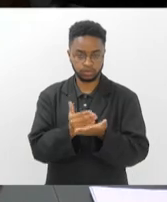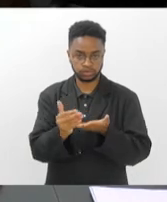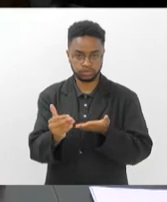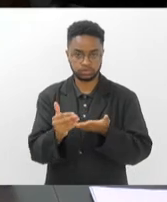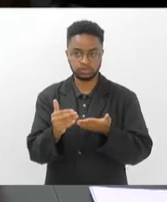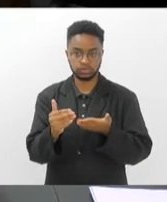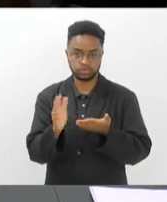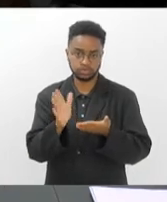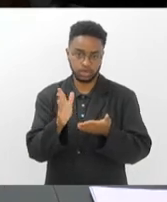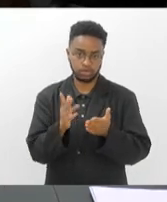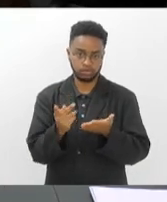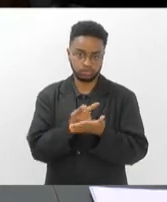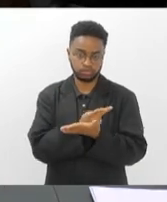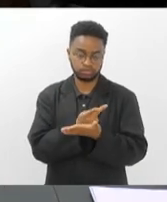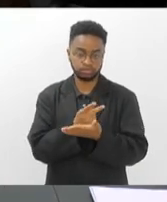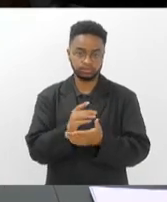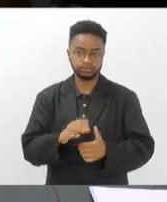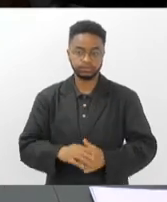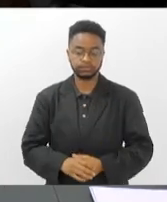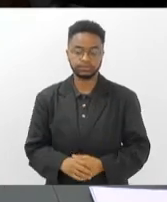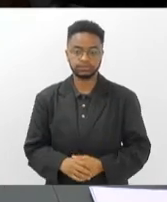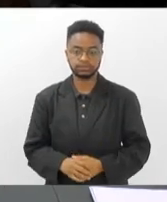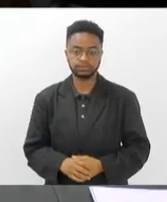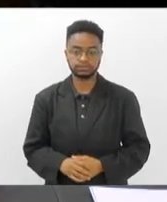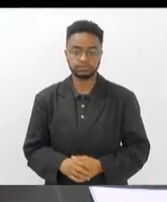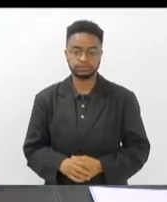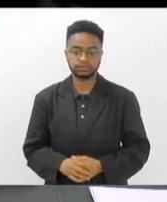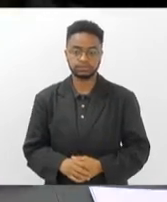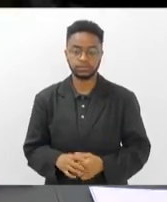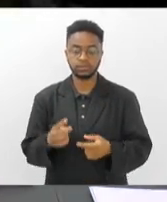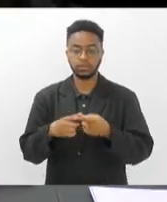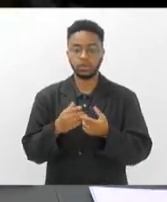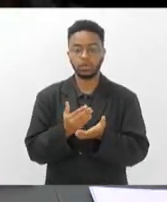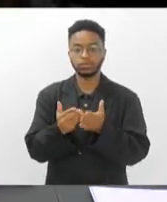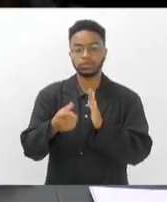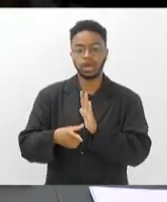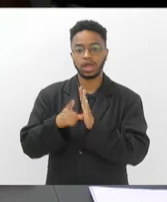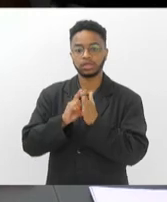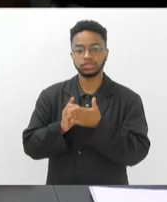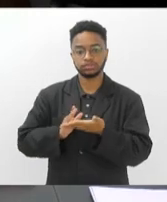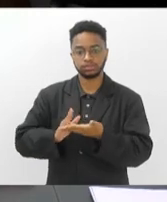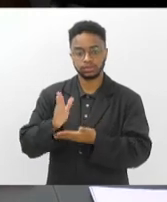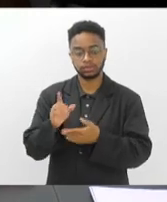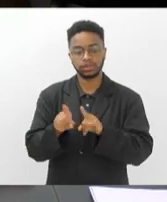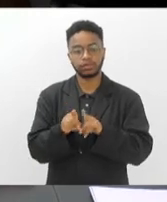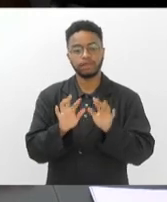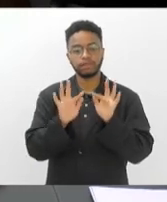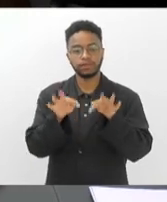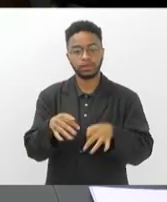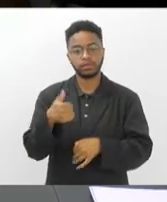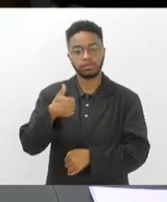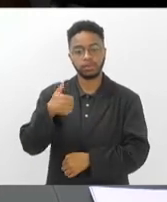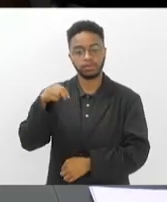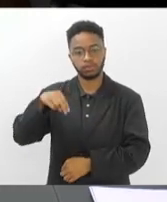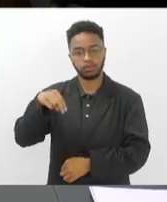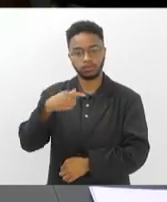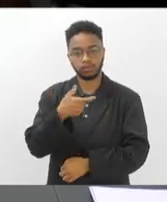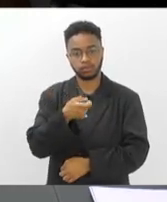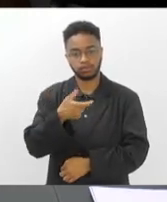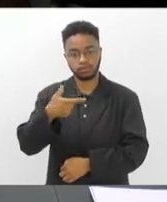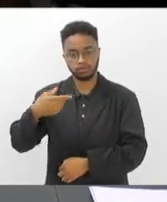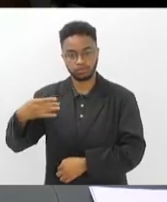e já se iniciou, porque se iniciou antes de aprovar, e terminará em 1º de novembro de